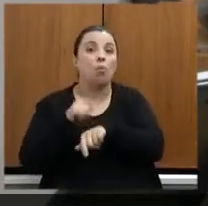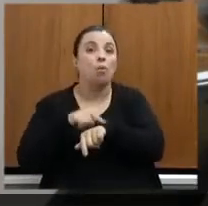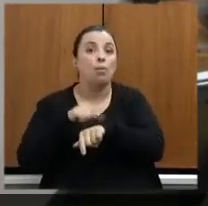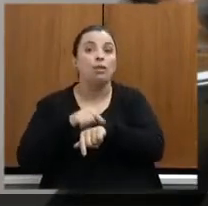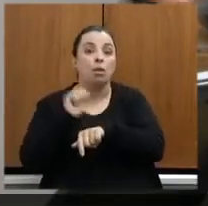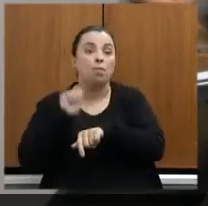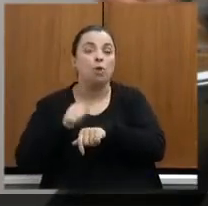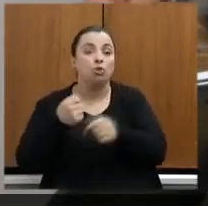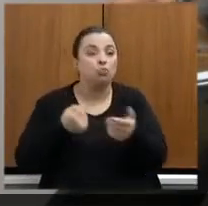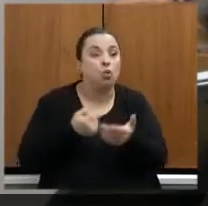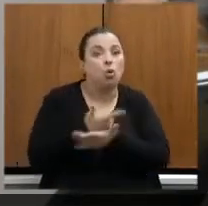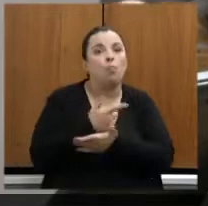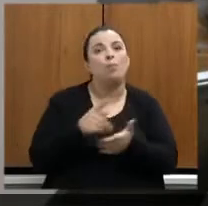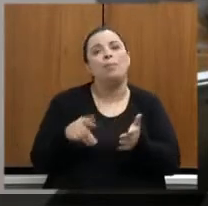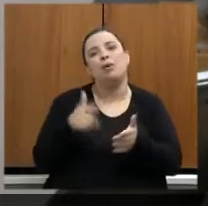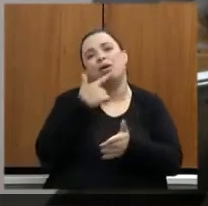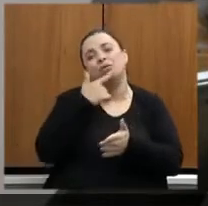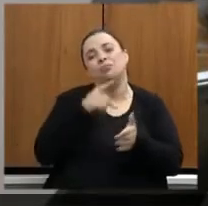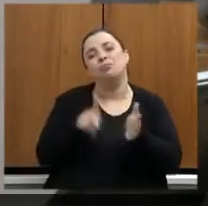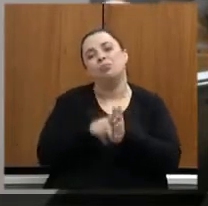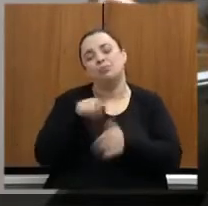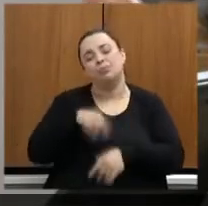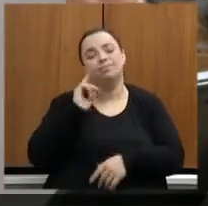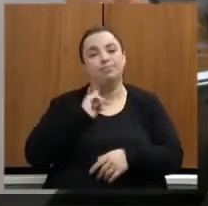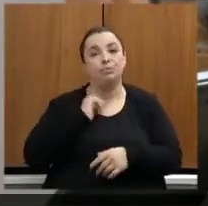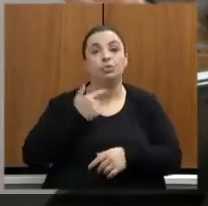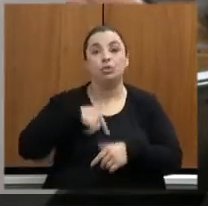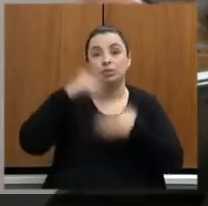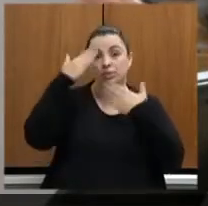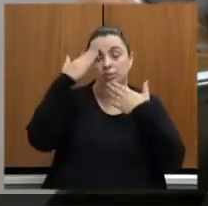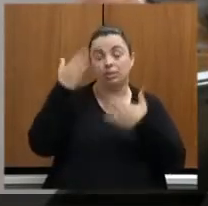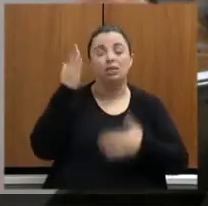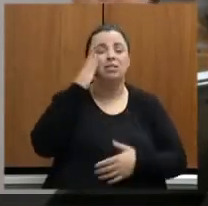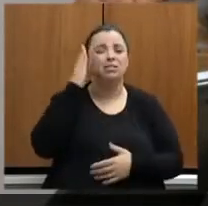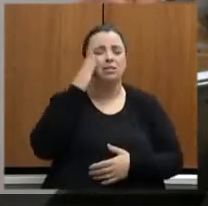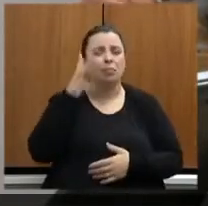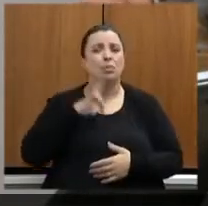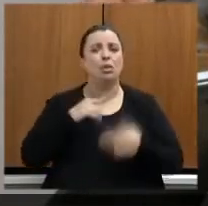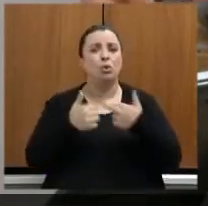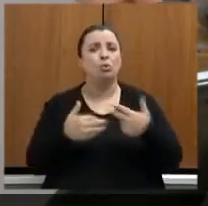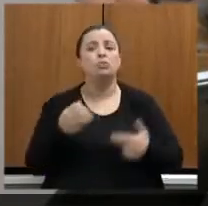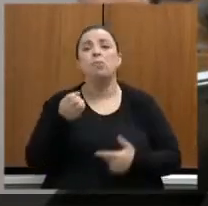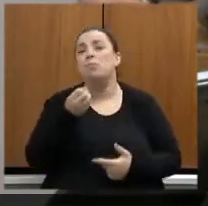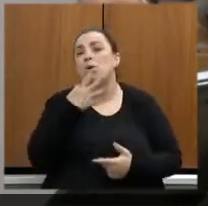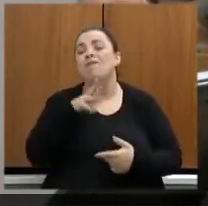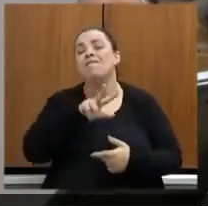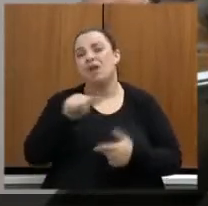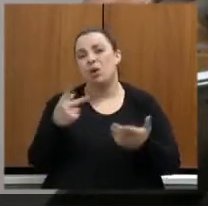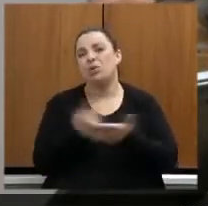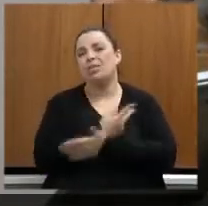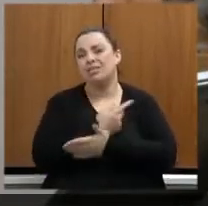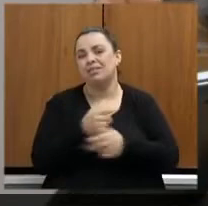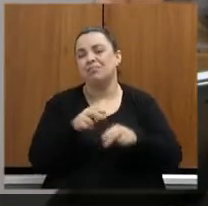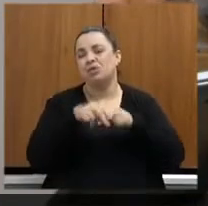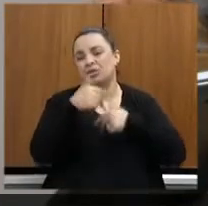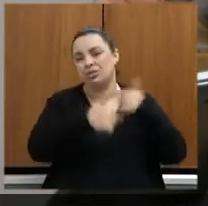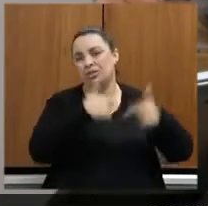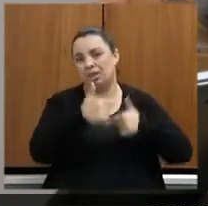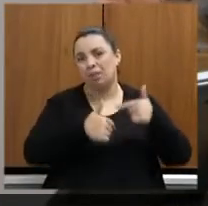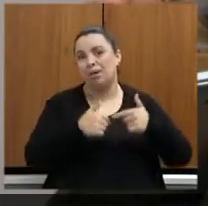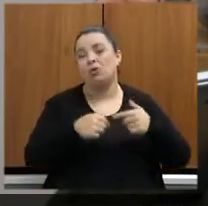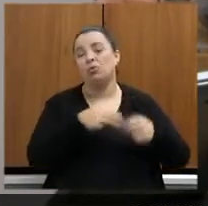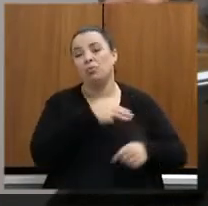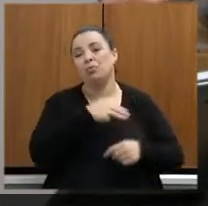agradecemos eu tenho certeza que muitas coisas boas virão do Ministério da Agricultura e já disse ao secretário